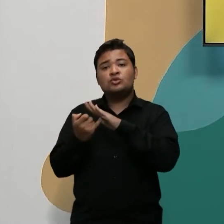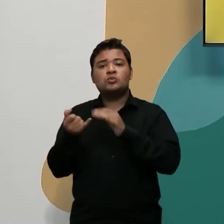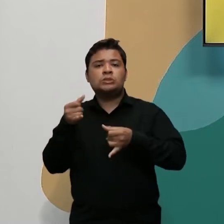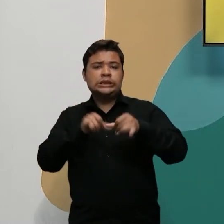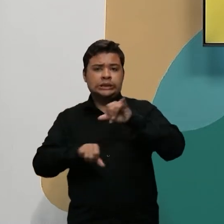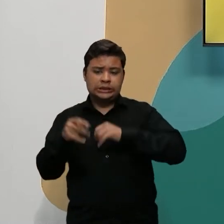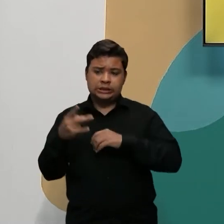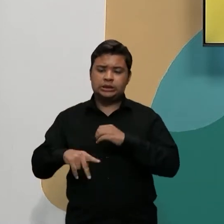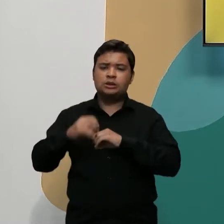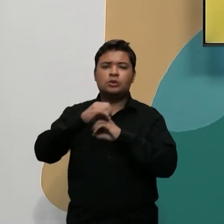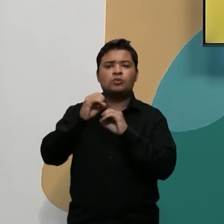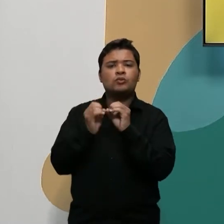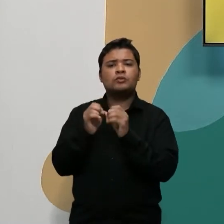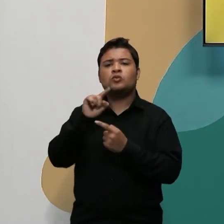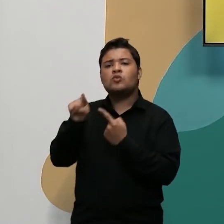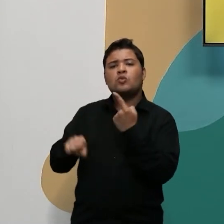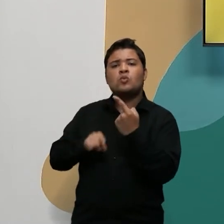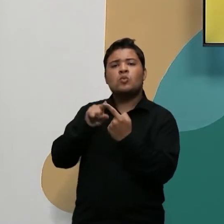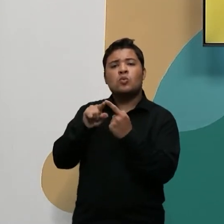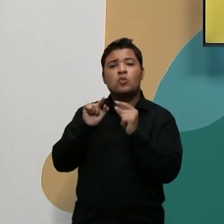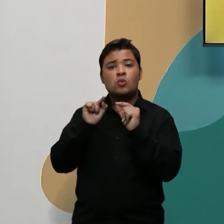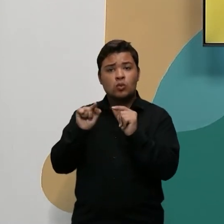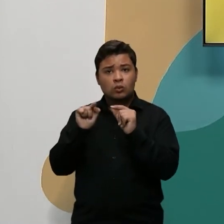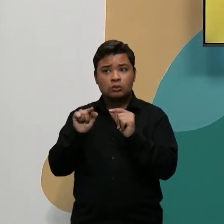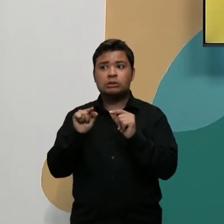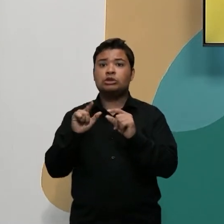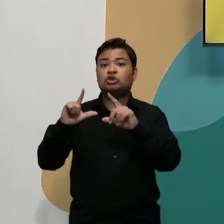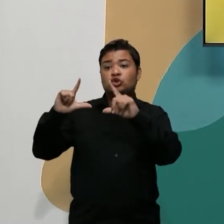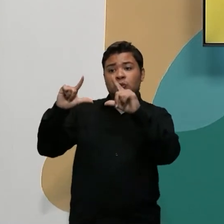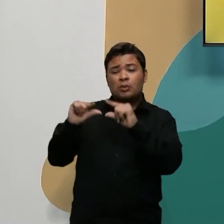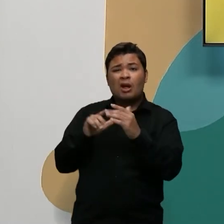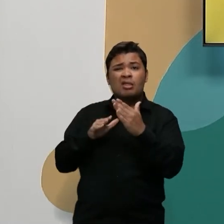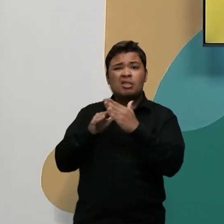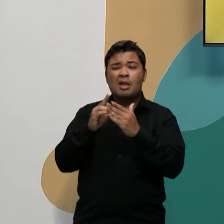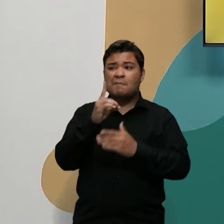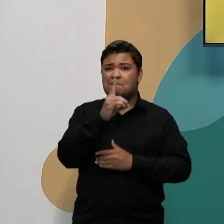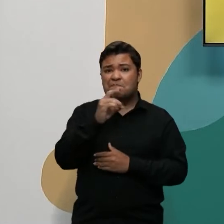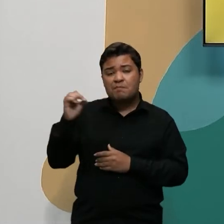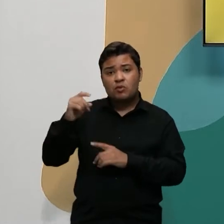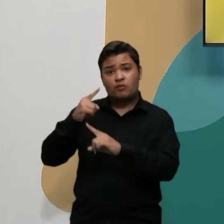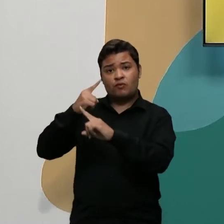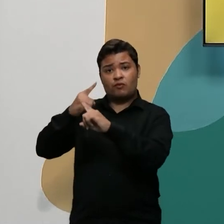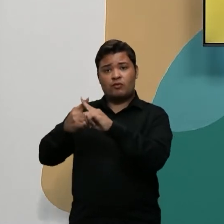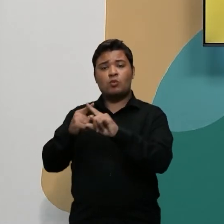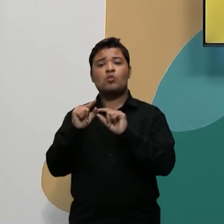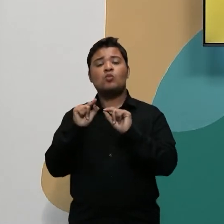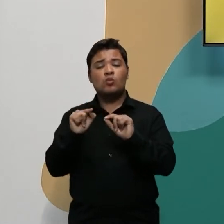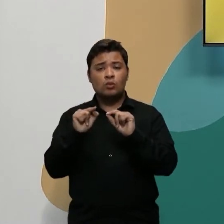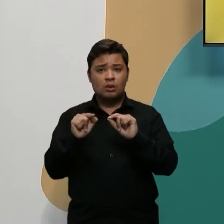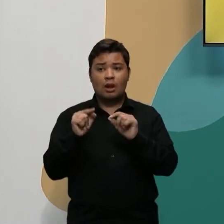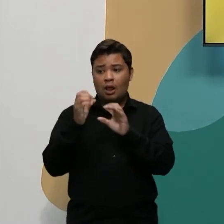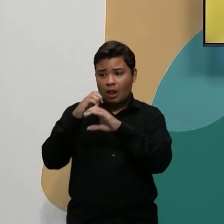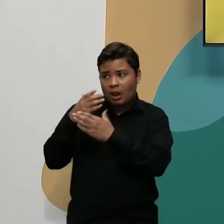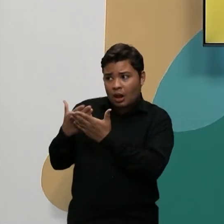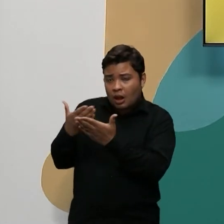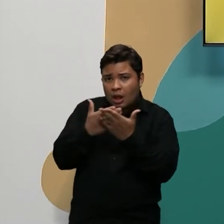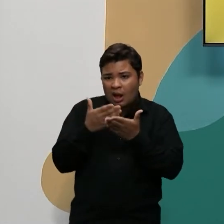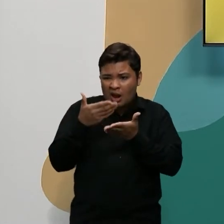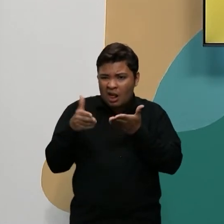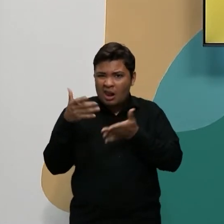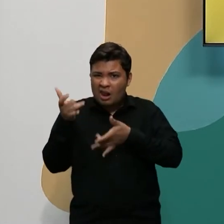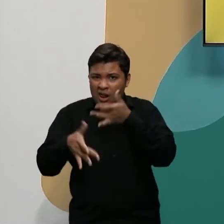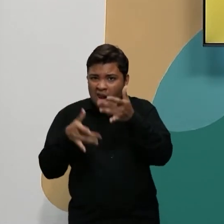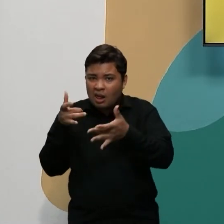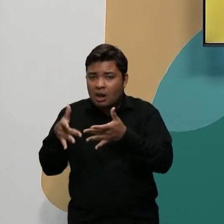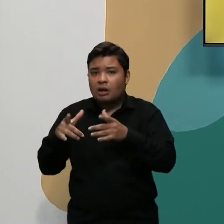UFG pretende diminuir em até 1000 vezes os resíduos gerados nas aulas em laboratório. Mais